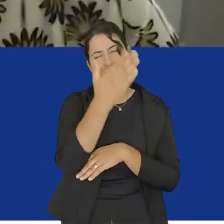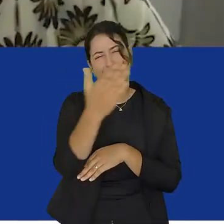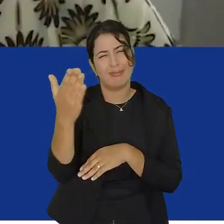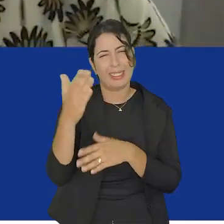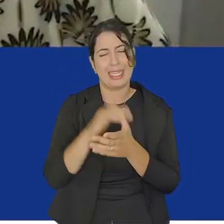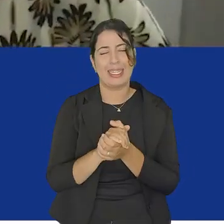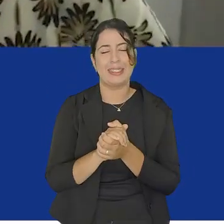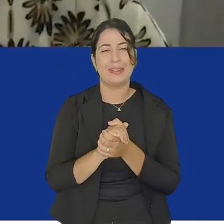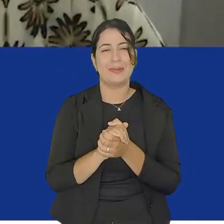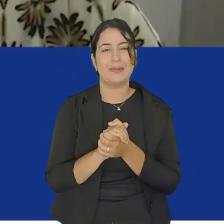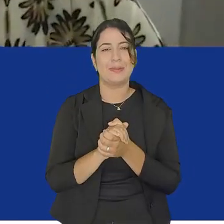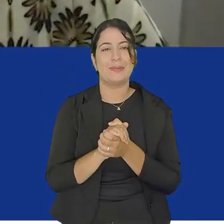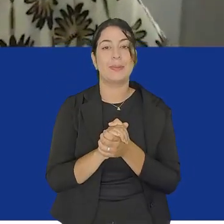muito.